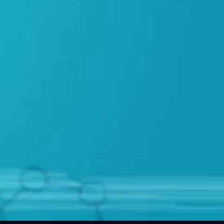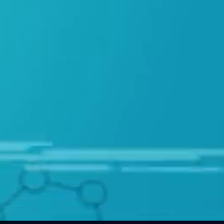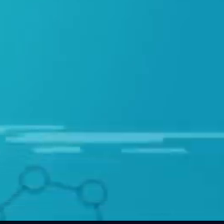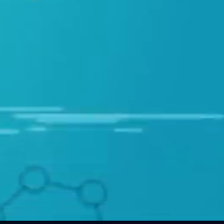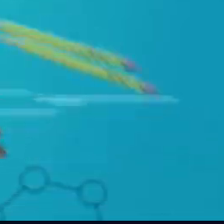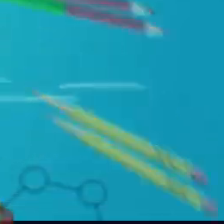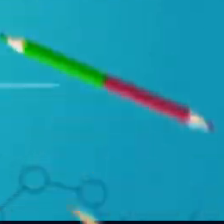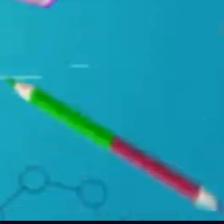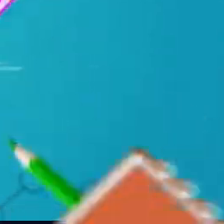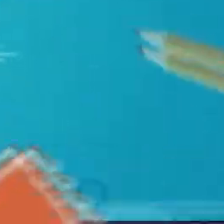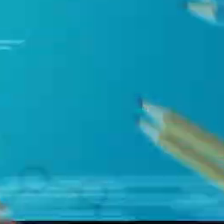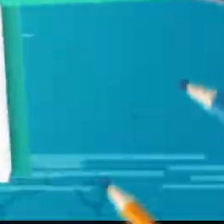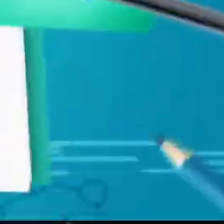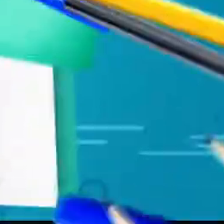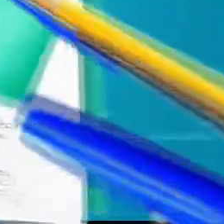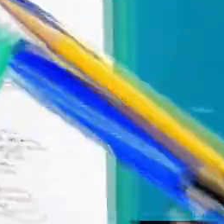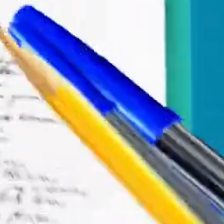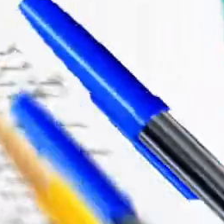Transcrição e